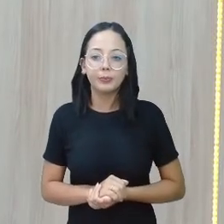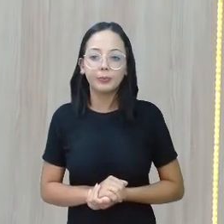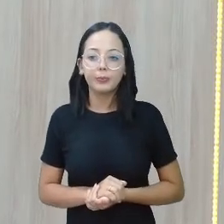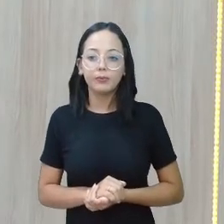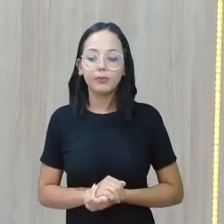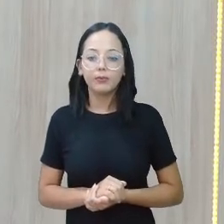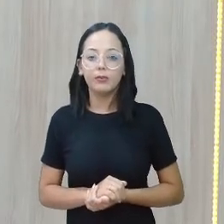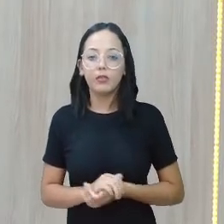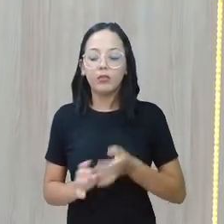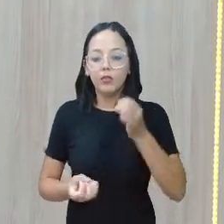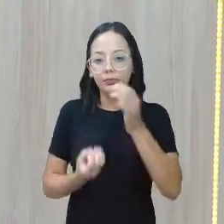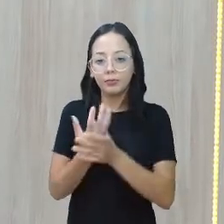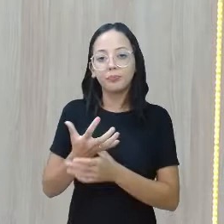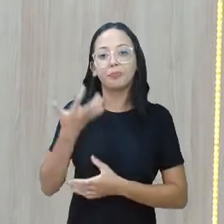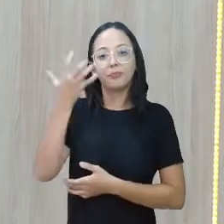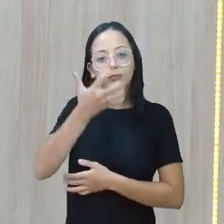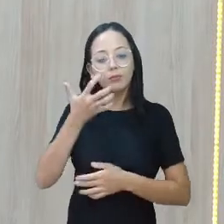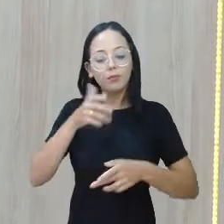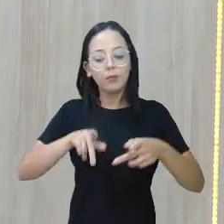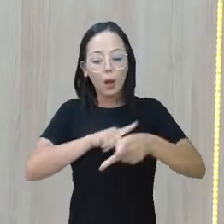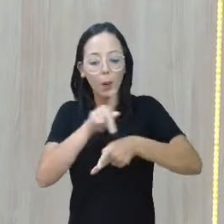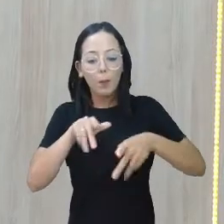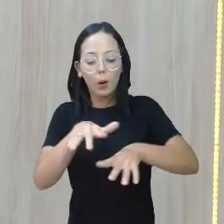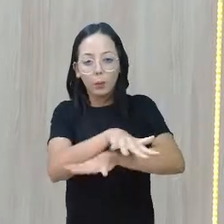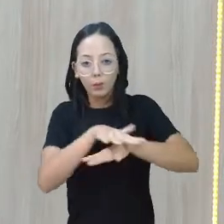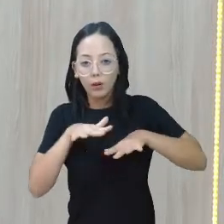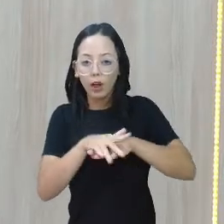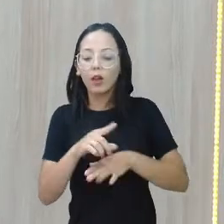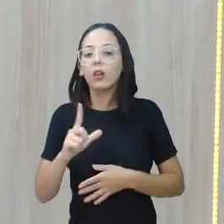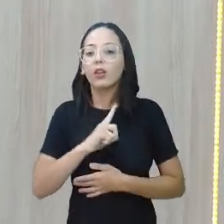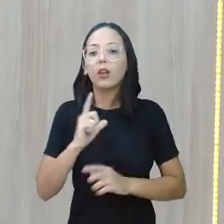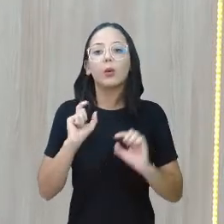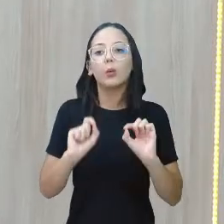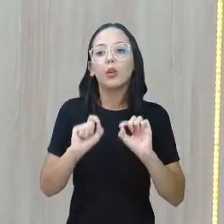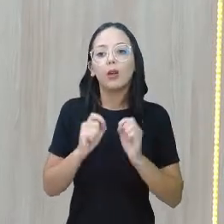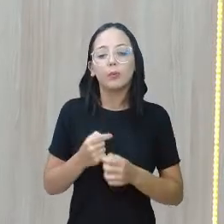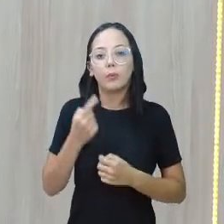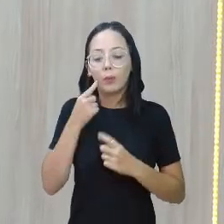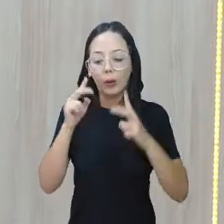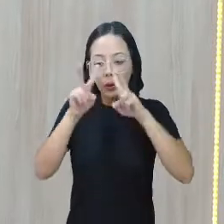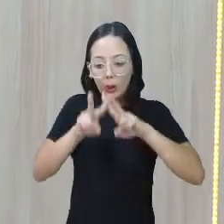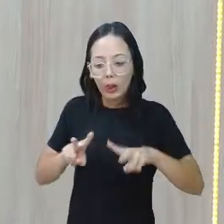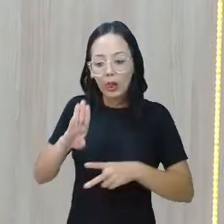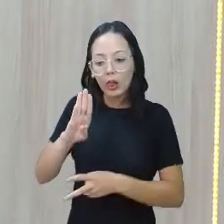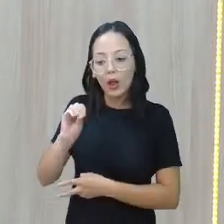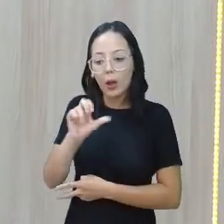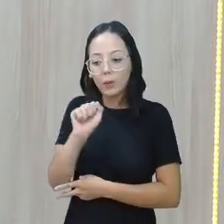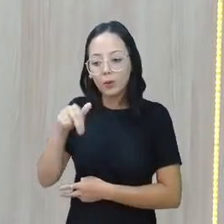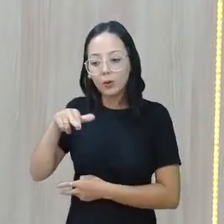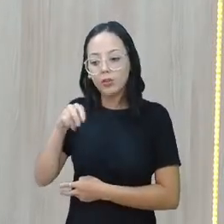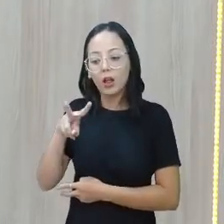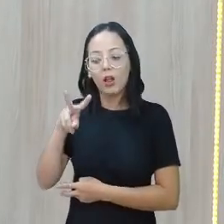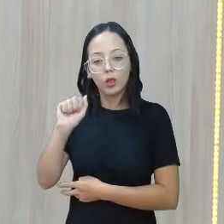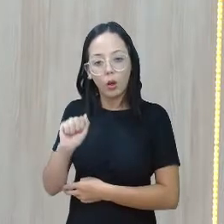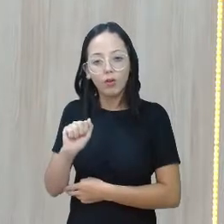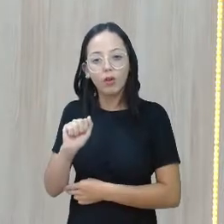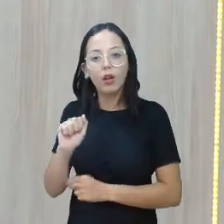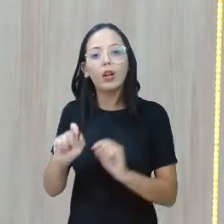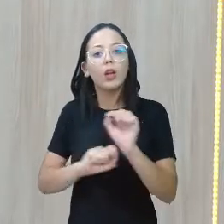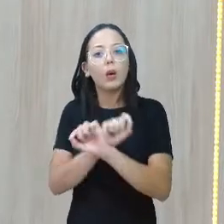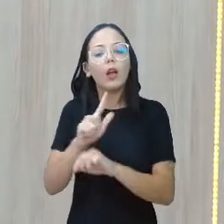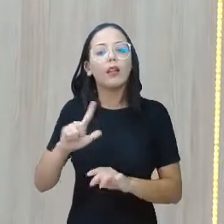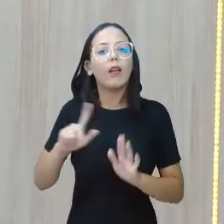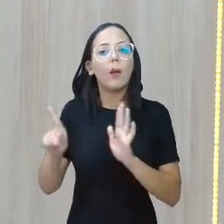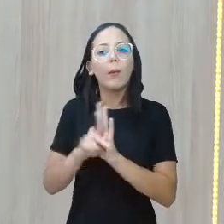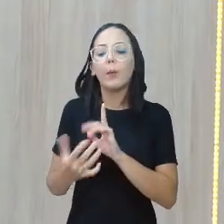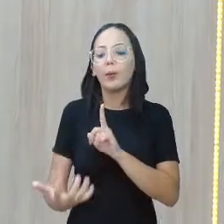da formação da música popular, a gente vem ver a bossa nova, né? Que recebeu